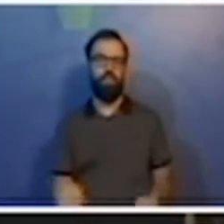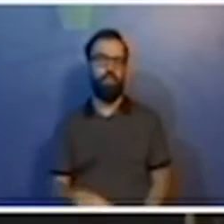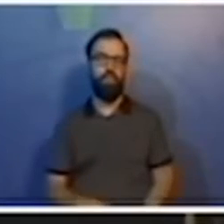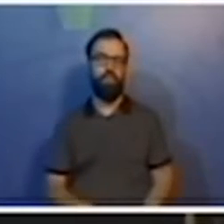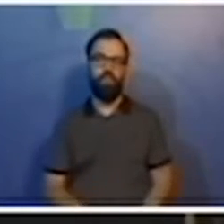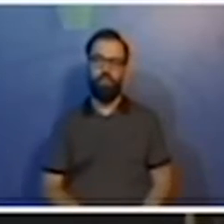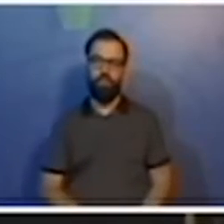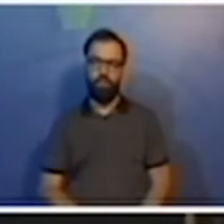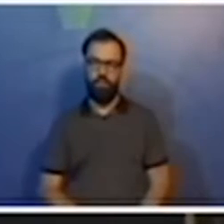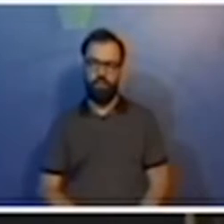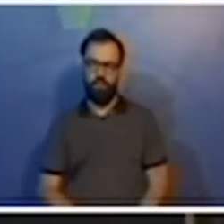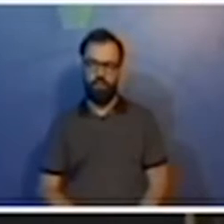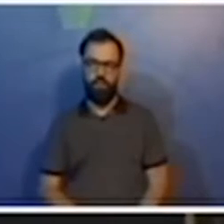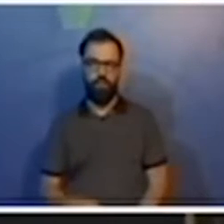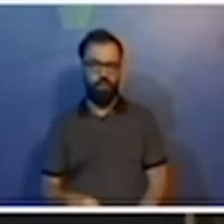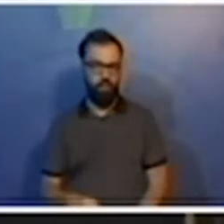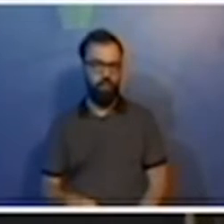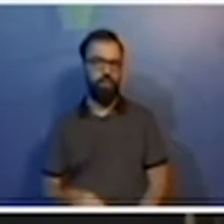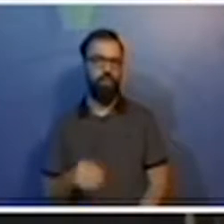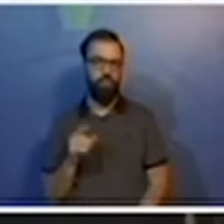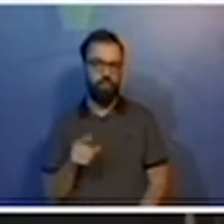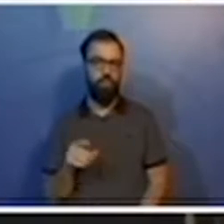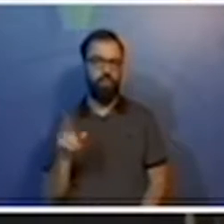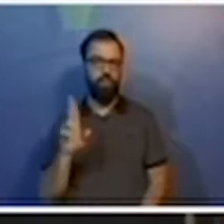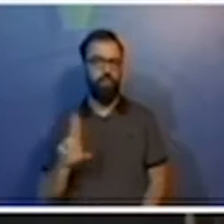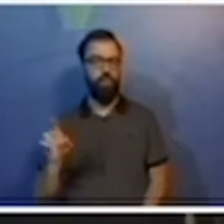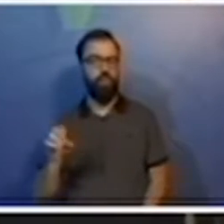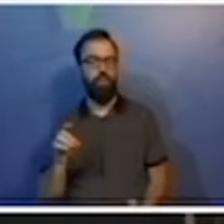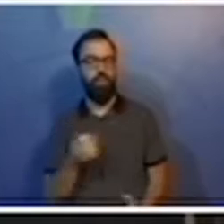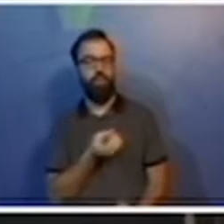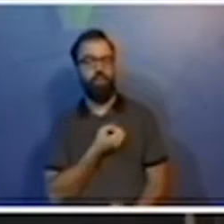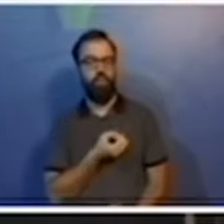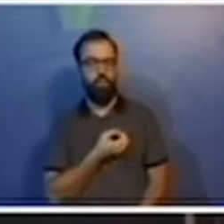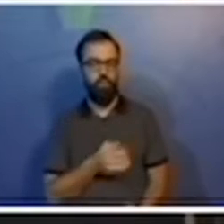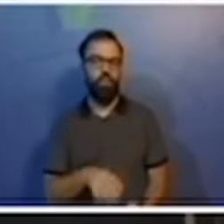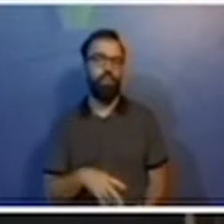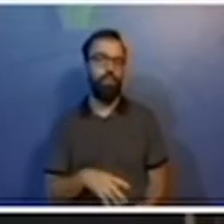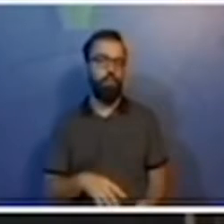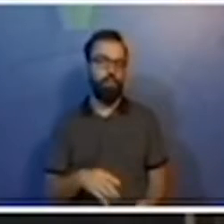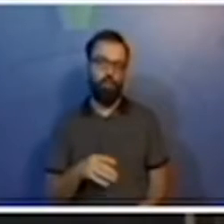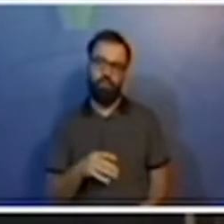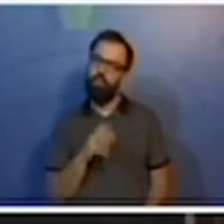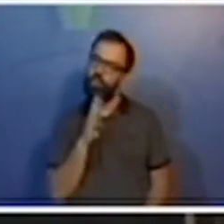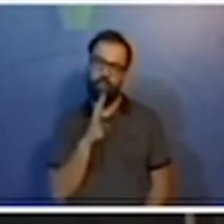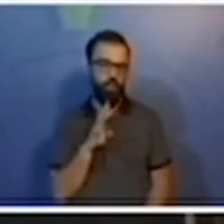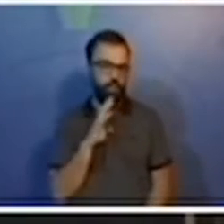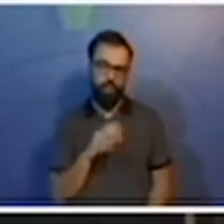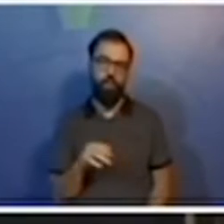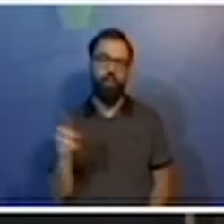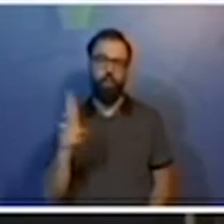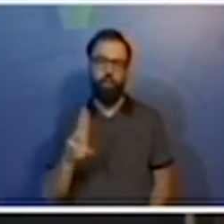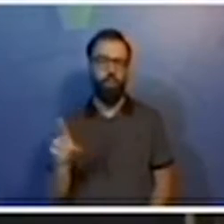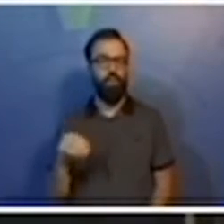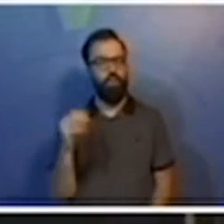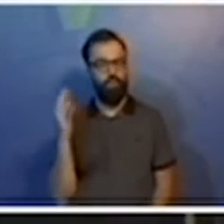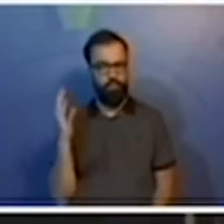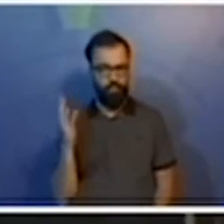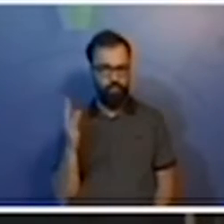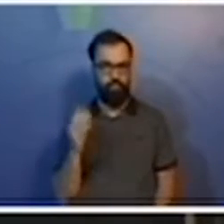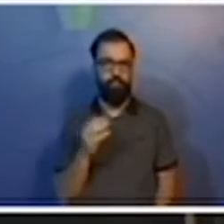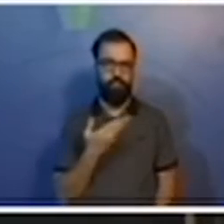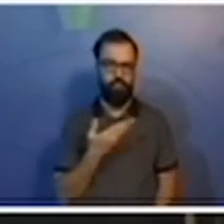qualquer coisa que você esteja trabalhando com números e tenha um valor desconhecido, a gente pode usar álgebra,